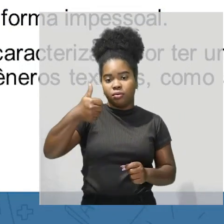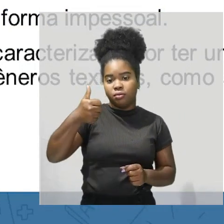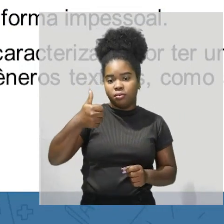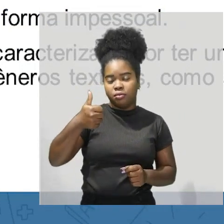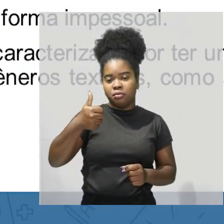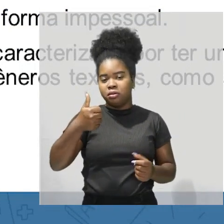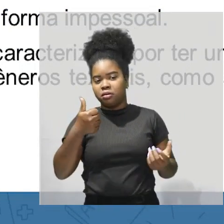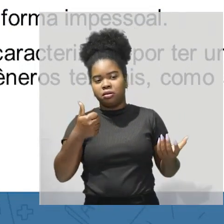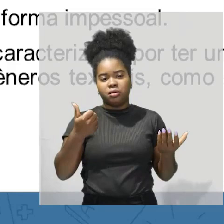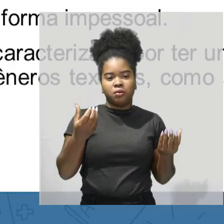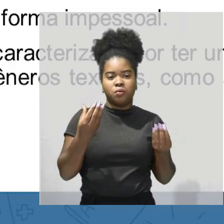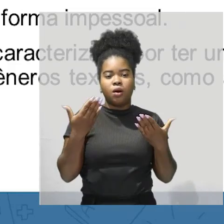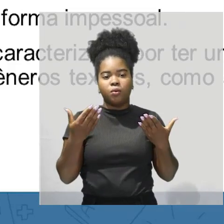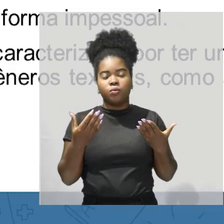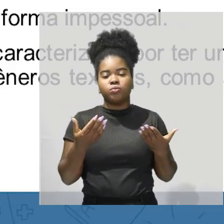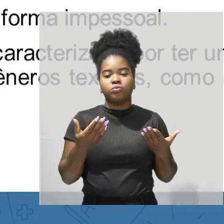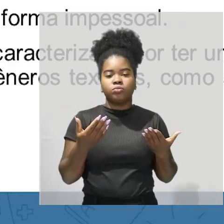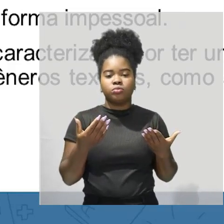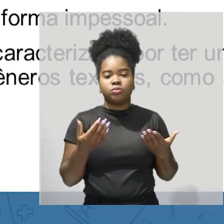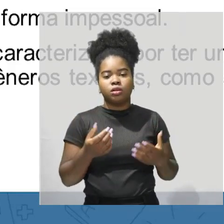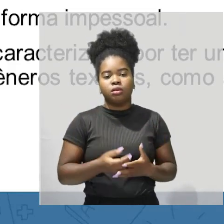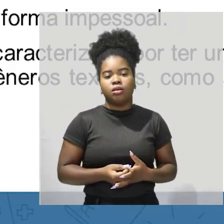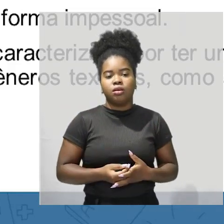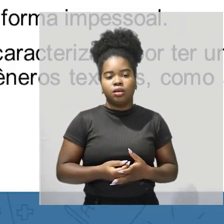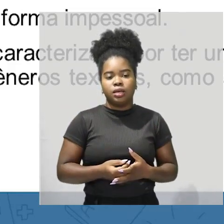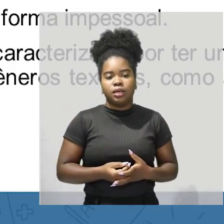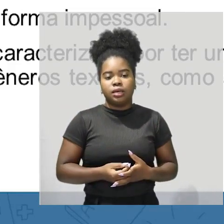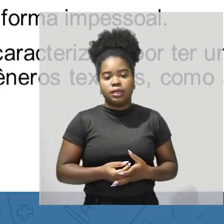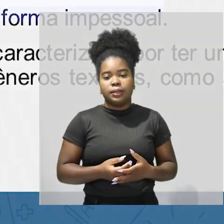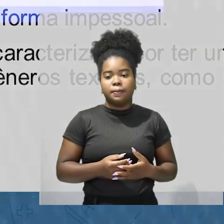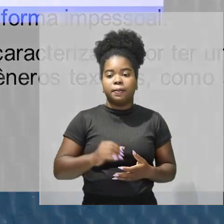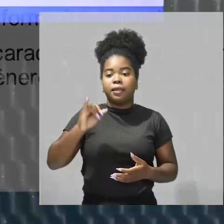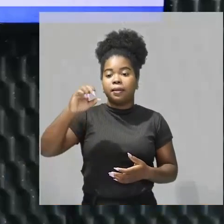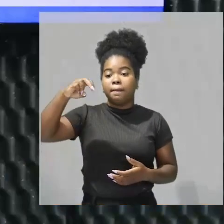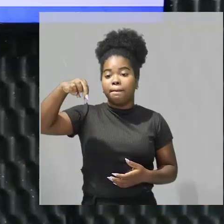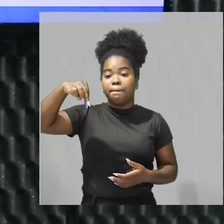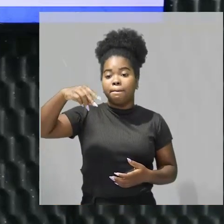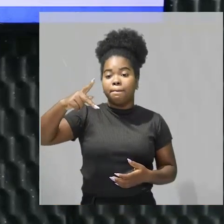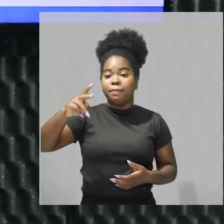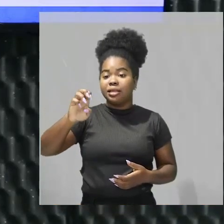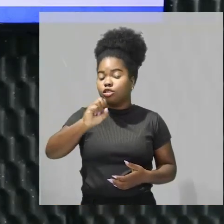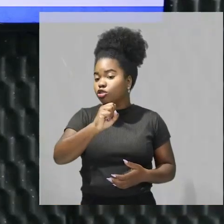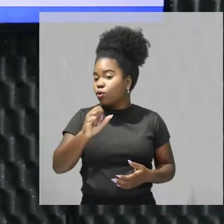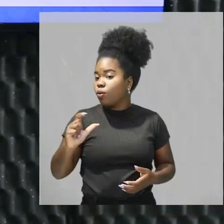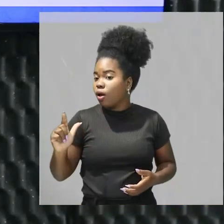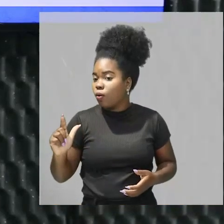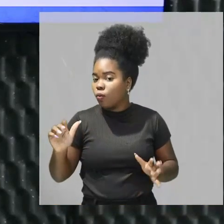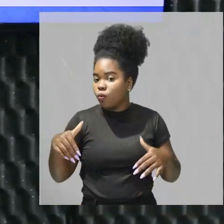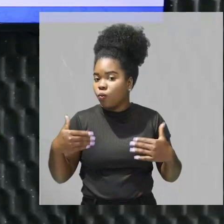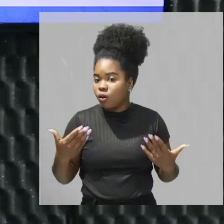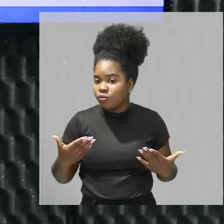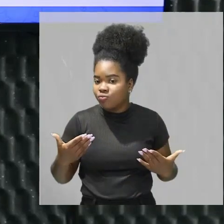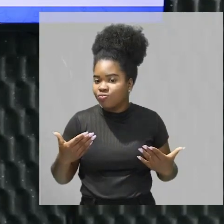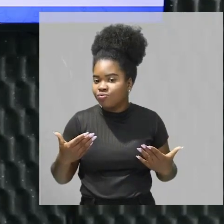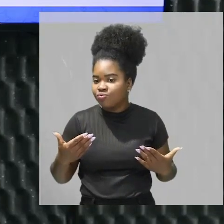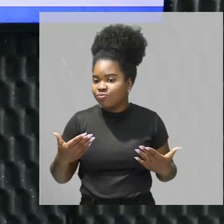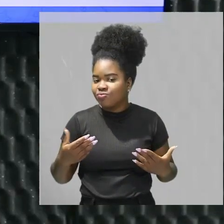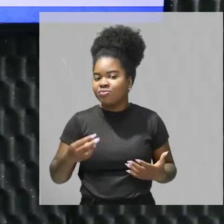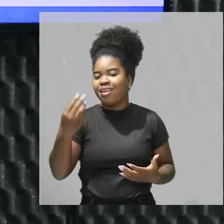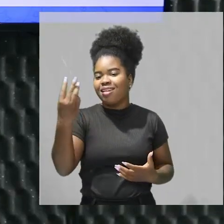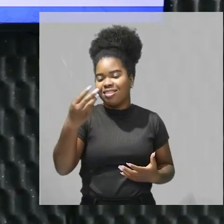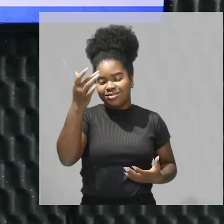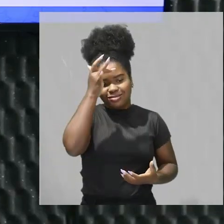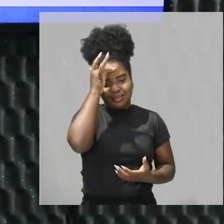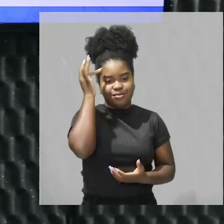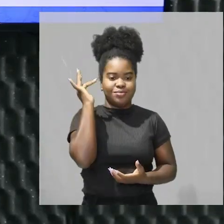deve ser escrita em linguagem impessoal. E o que seria essa linguagem impessoal? O ideal é que você escreva em